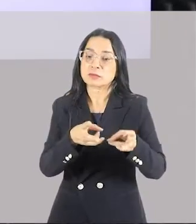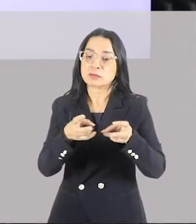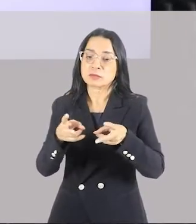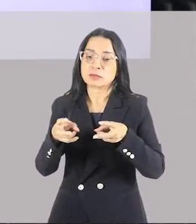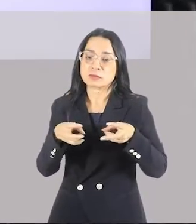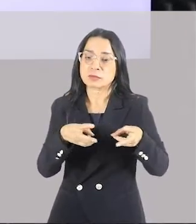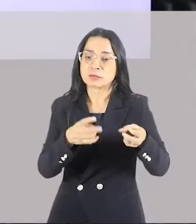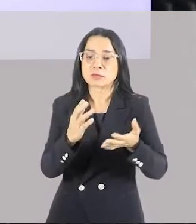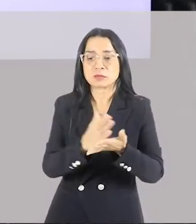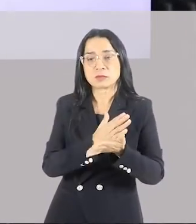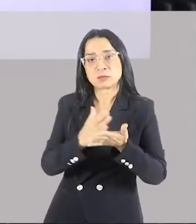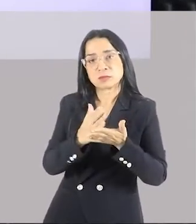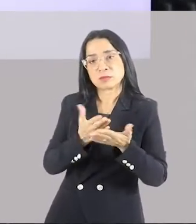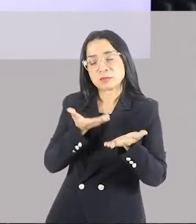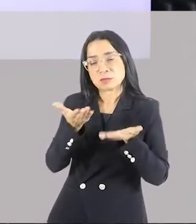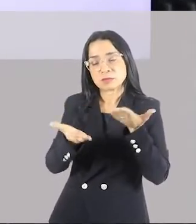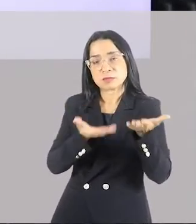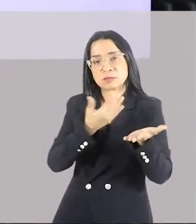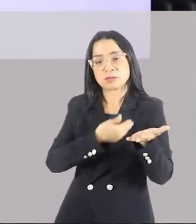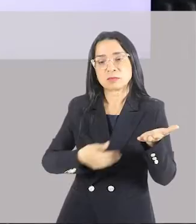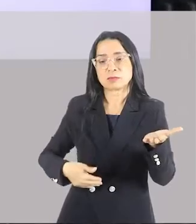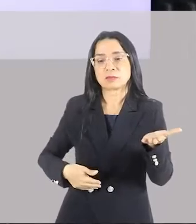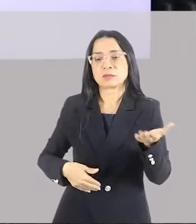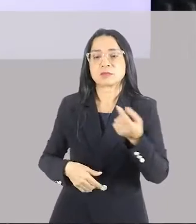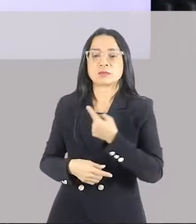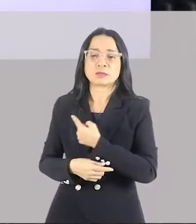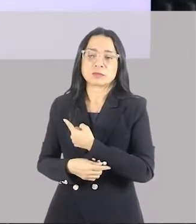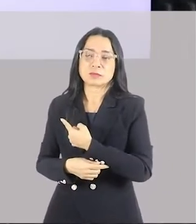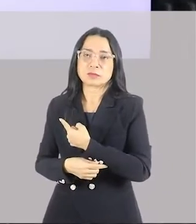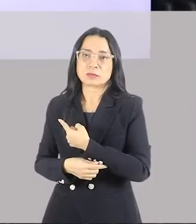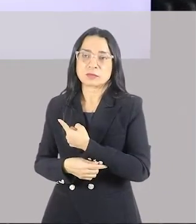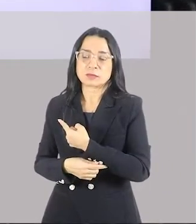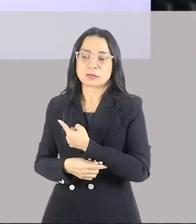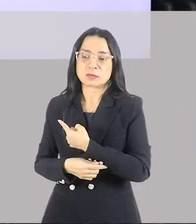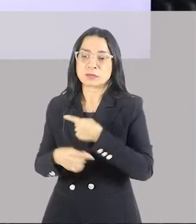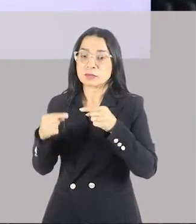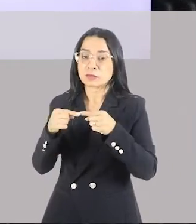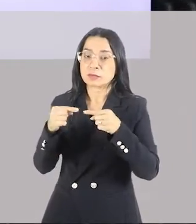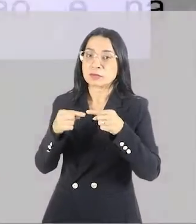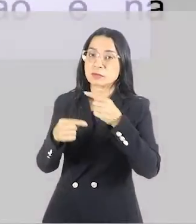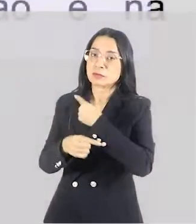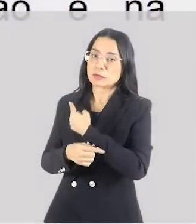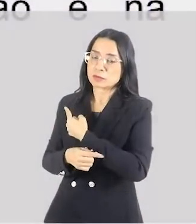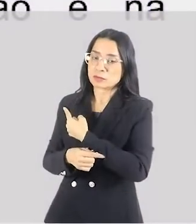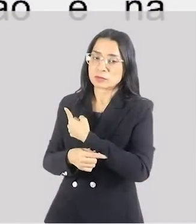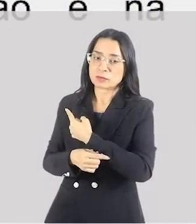exploração de alguns serviços públicos, como são os casos expostos aqui.